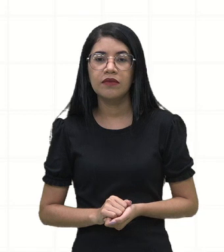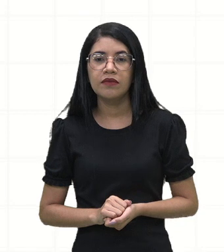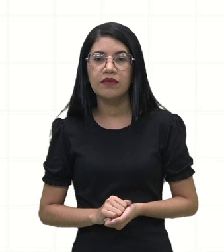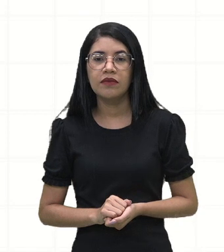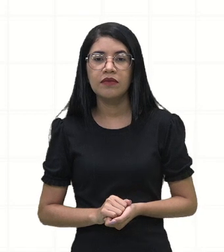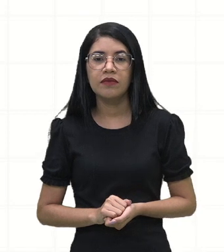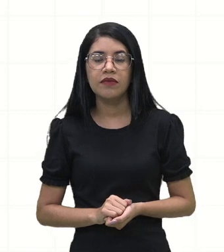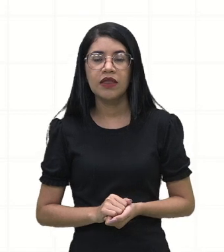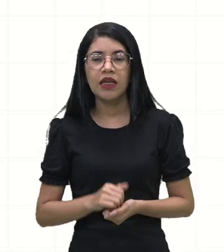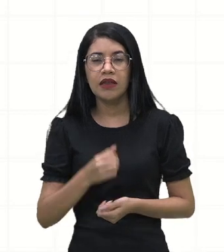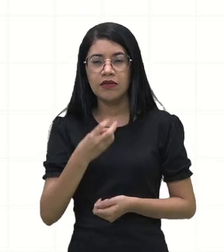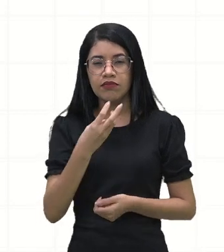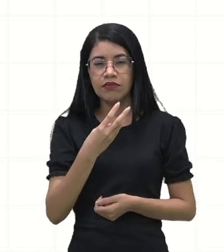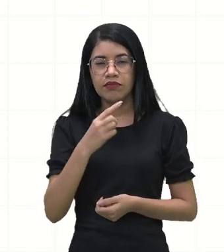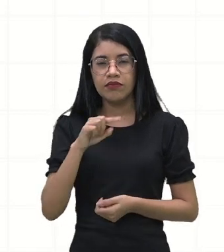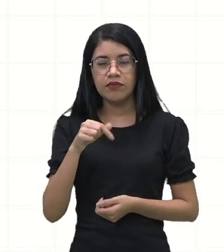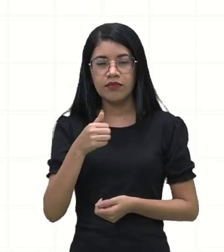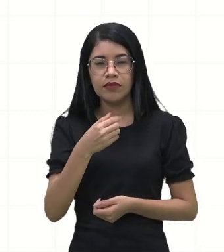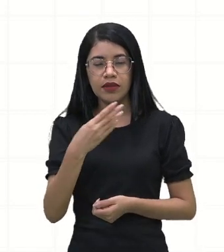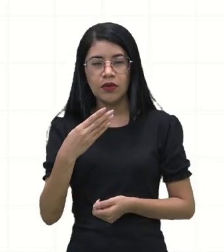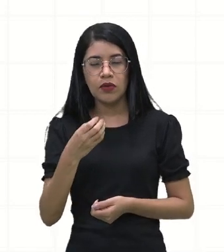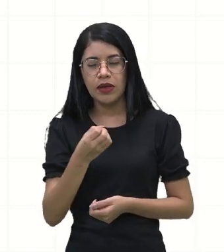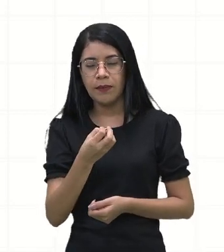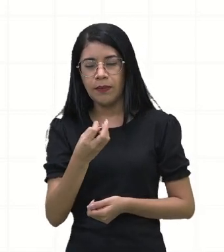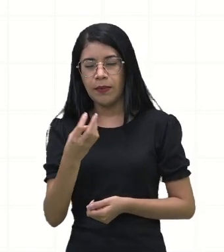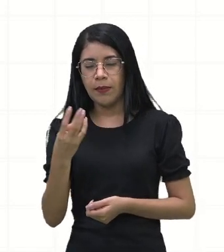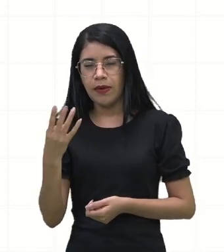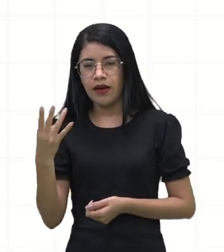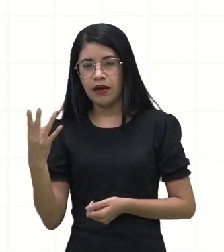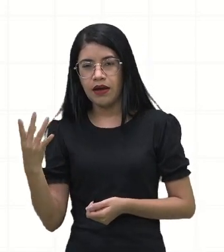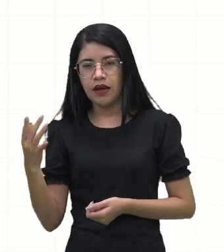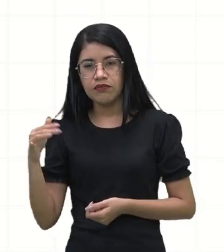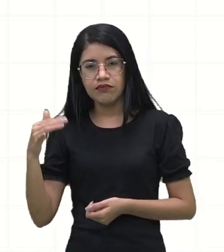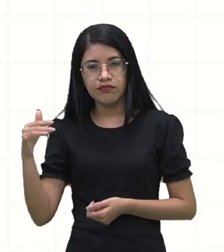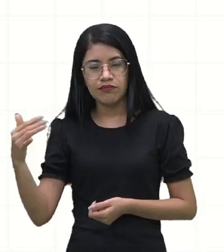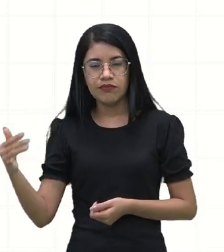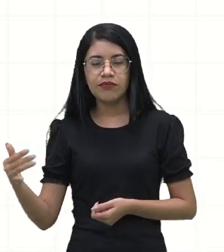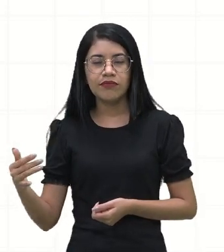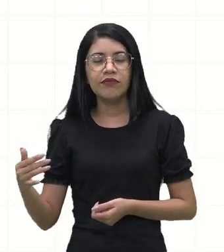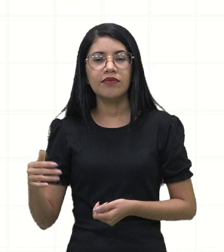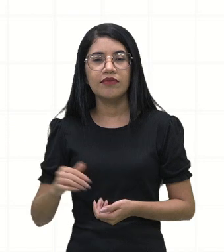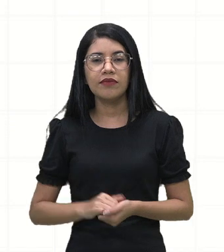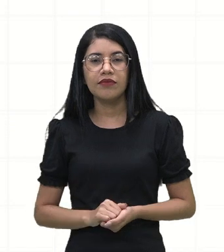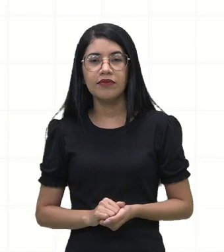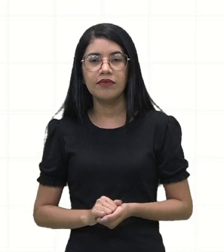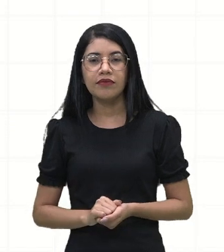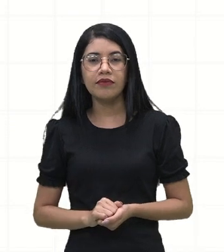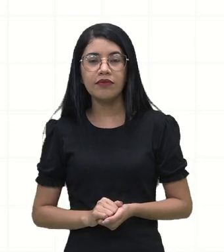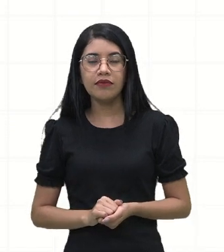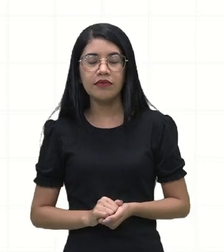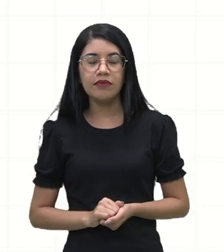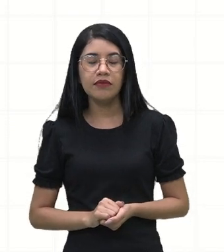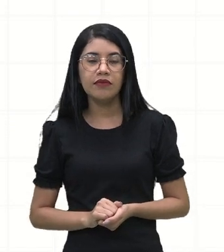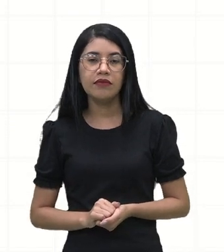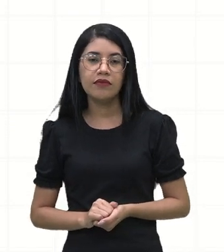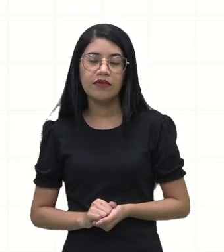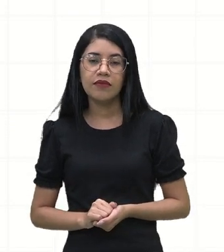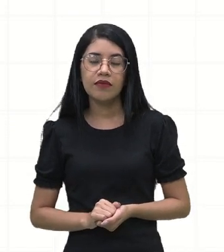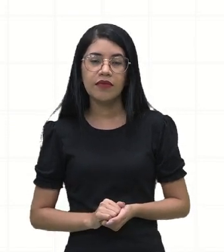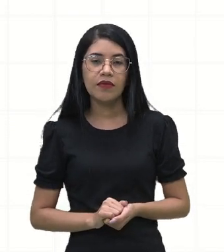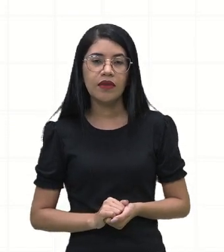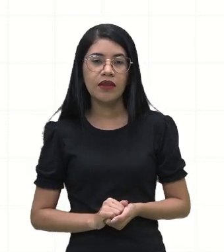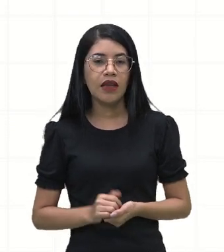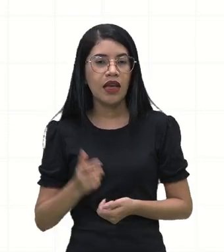3,14, e ele segue aqui, ó, com infinitas casas decimais, que não